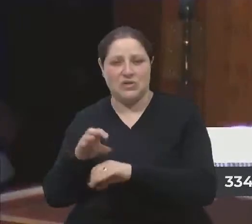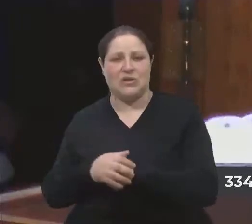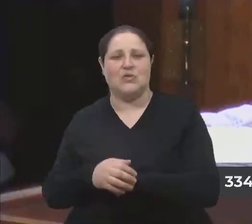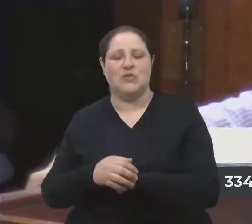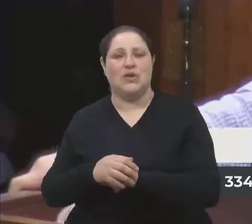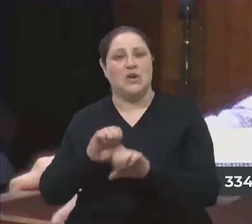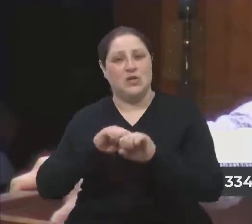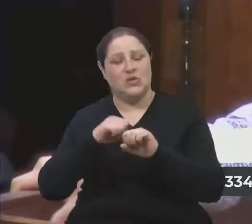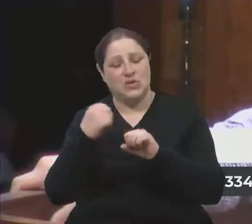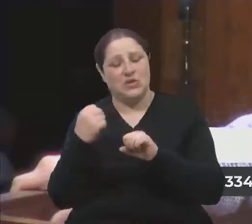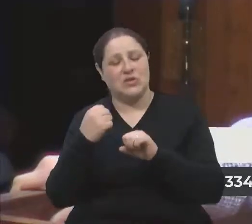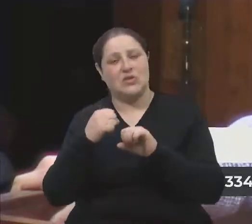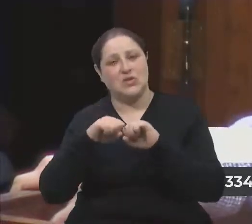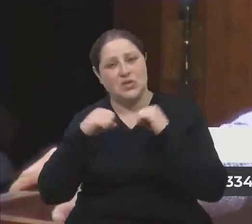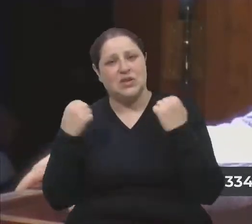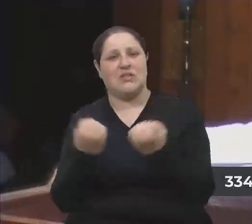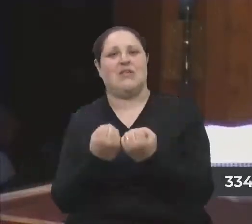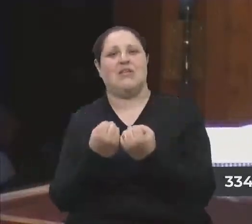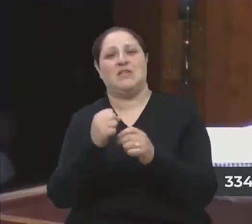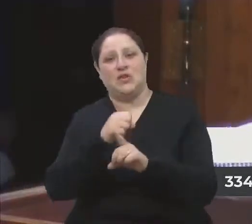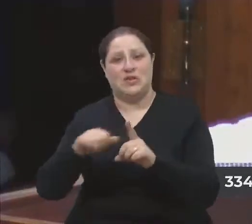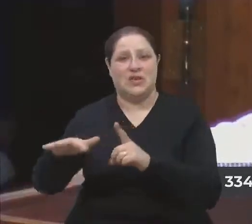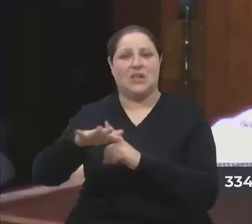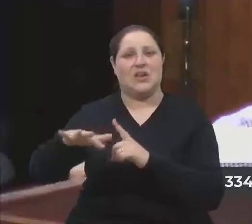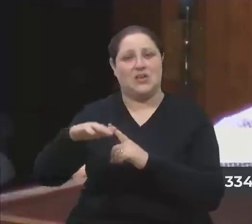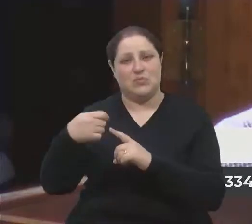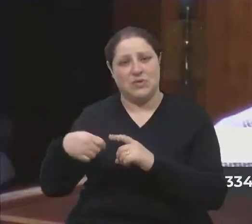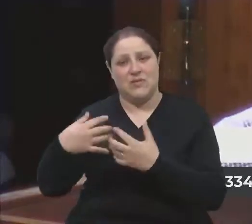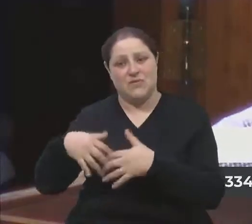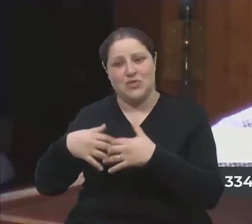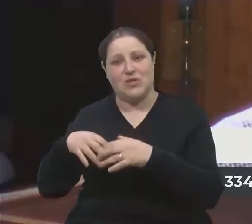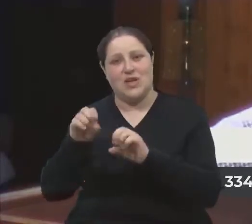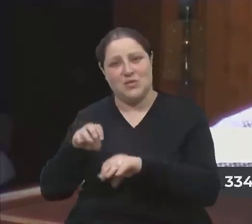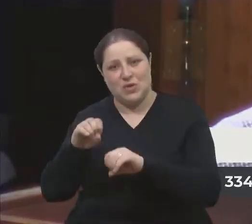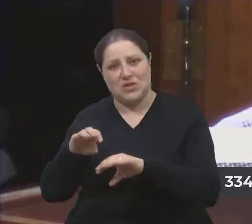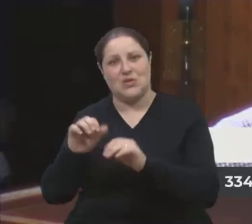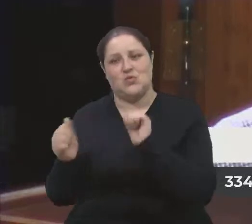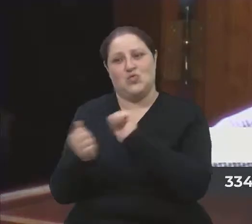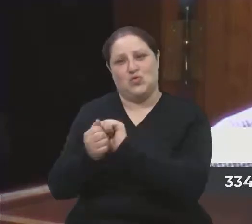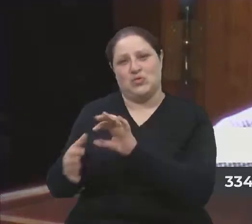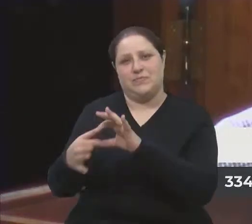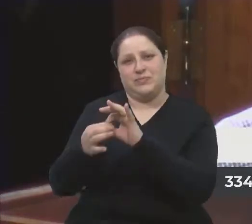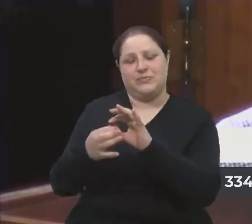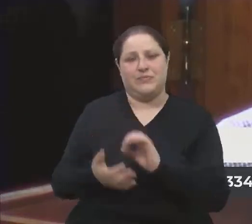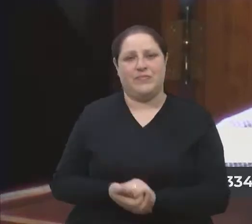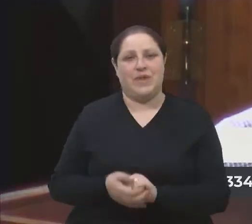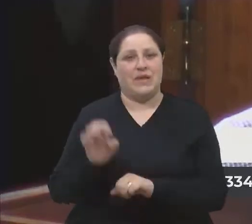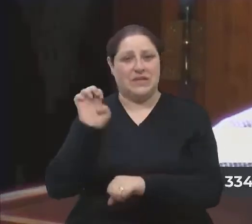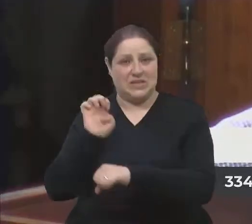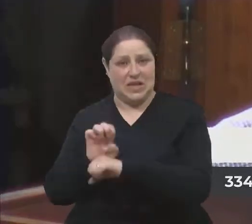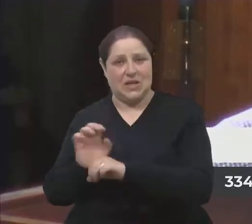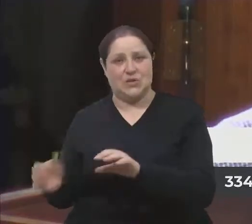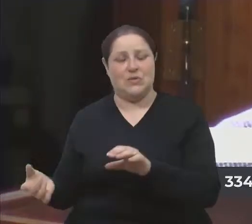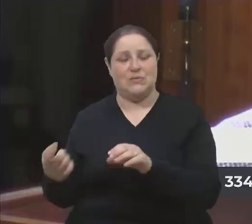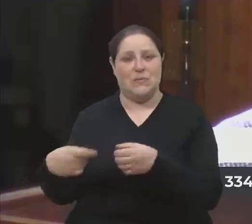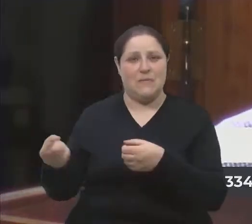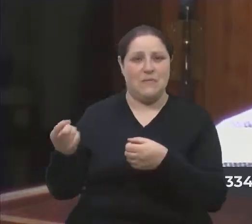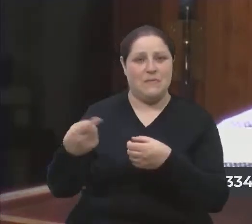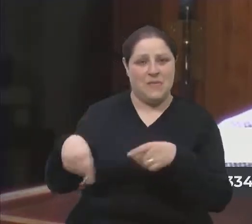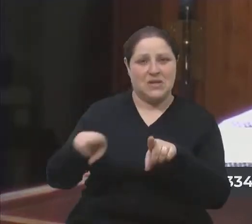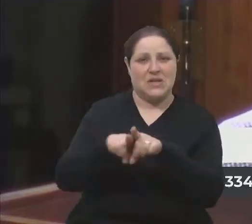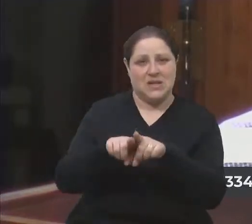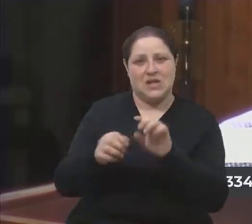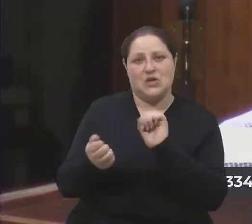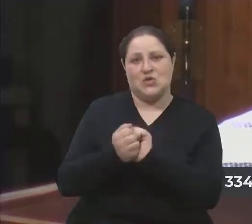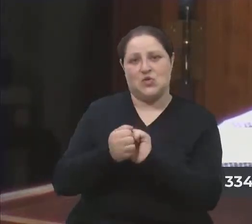Reforçando que em breve aí, em parceria com o Estado, hoje nós estamos aí com o nosso deputado federal,